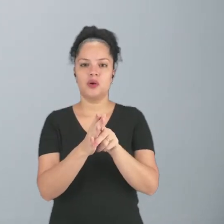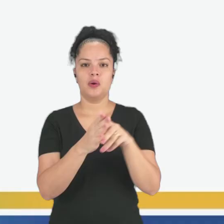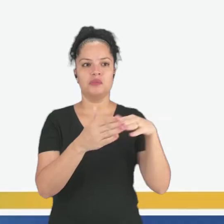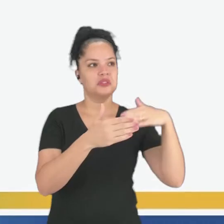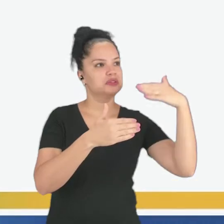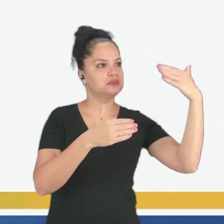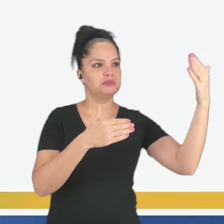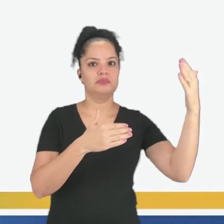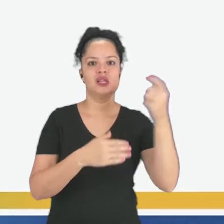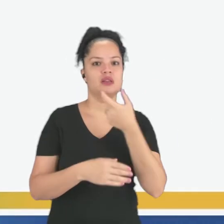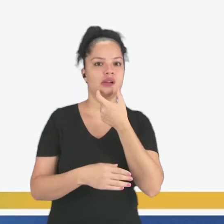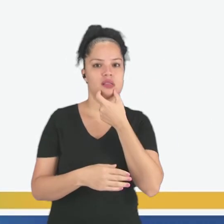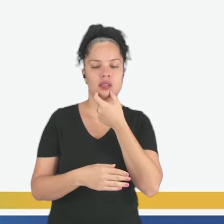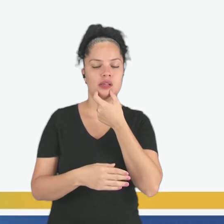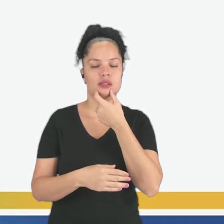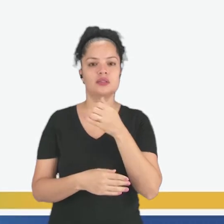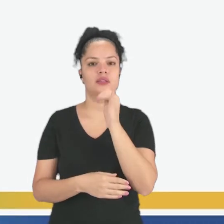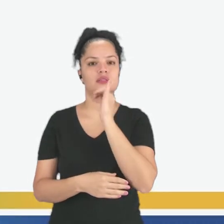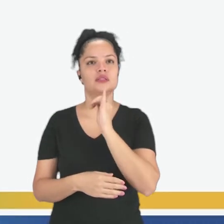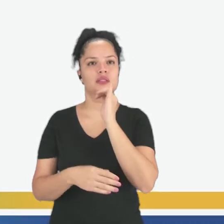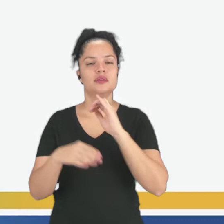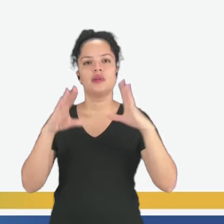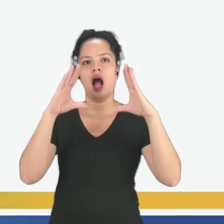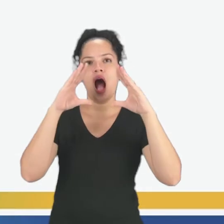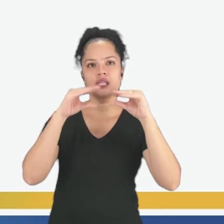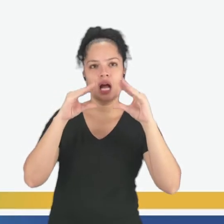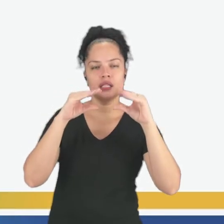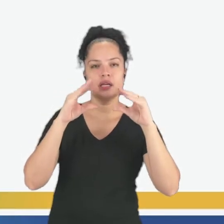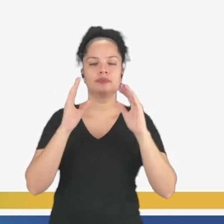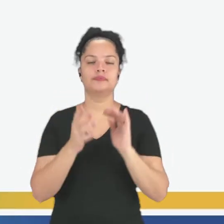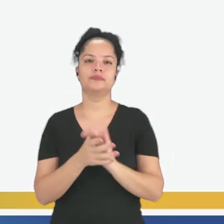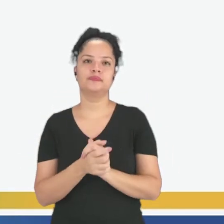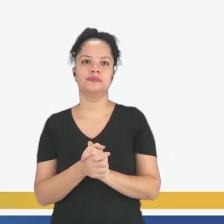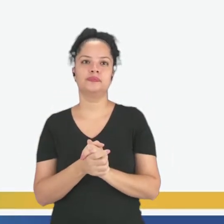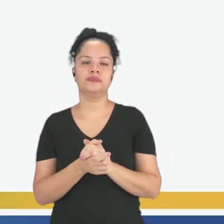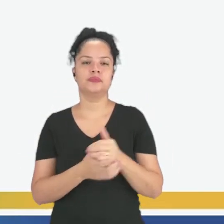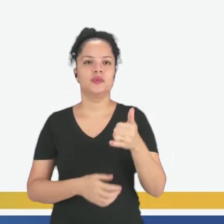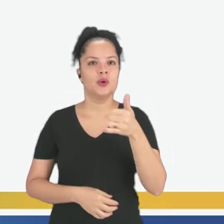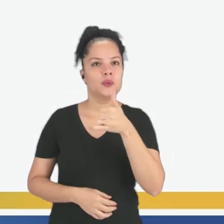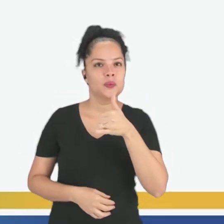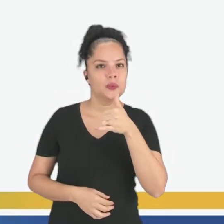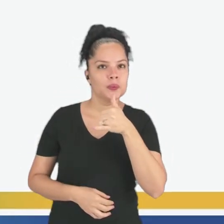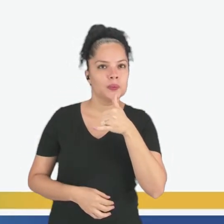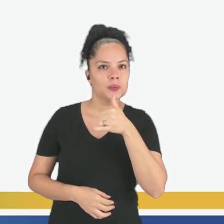Alguns exemplos: hamburger, que é o hambúrguer, milkshake,